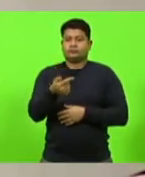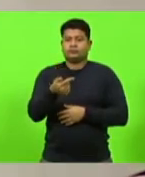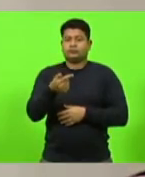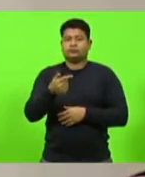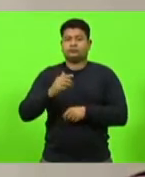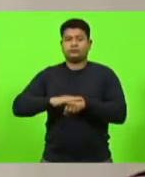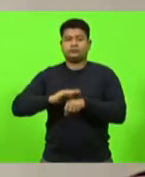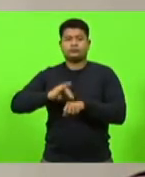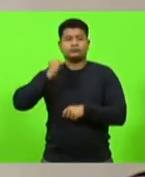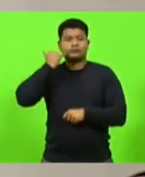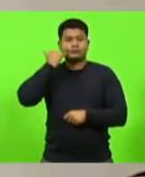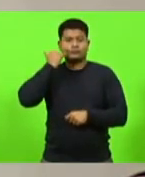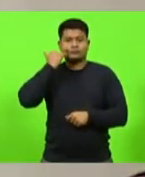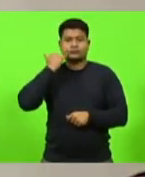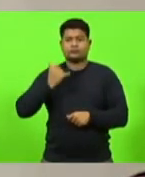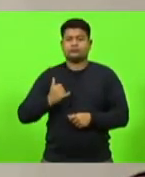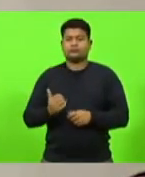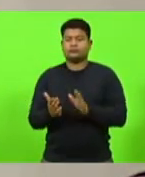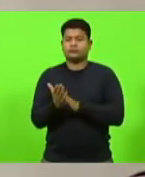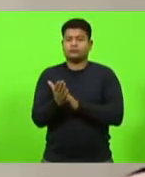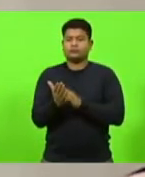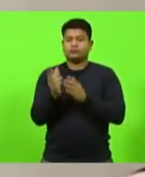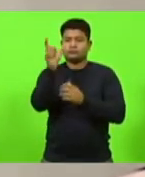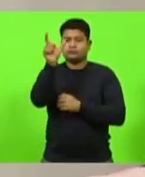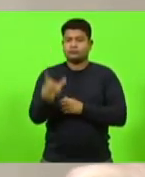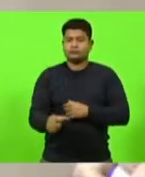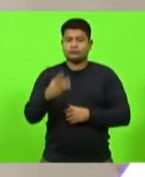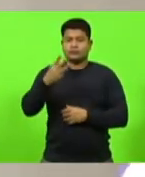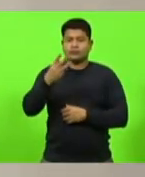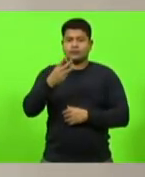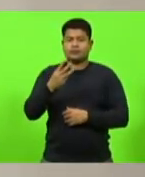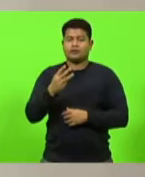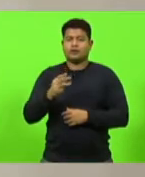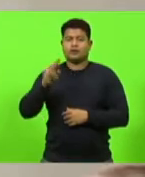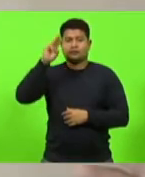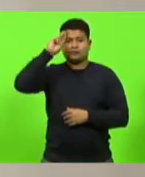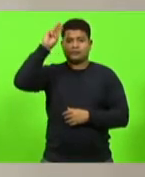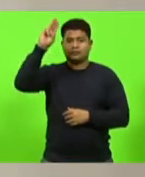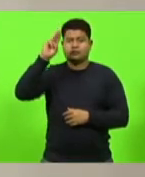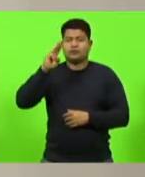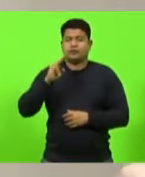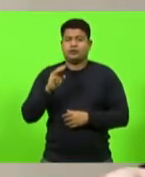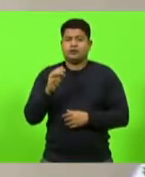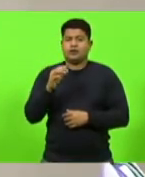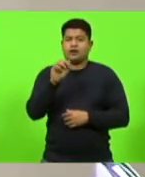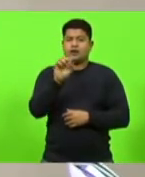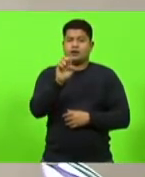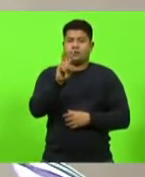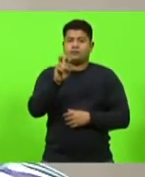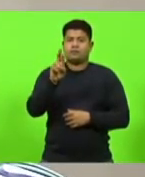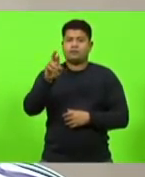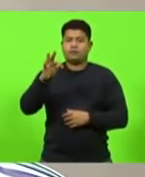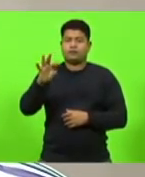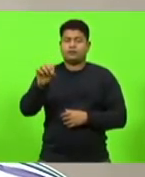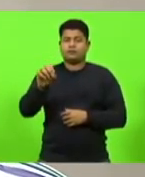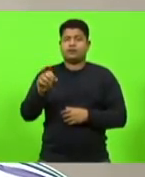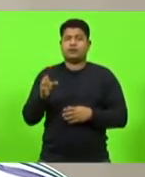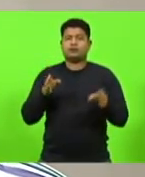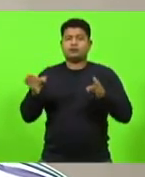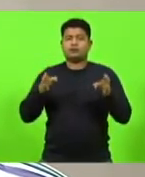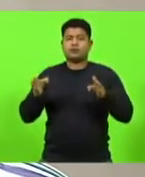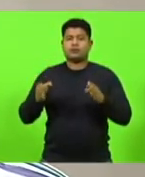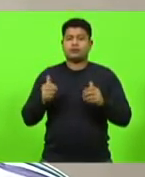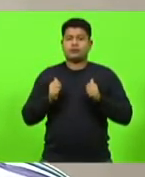Jessé Lopes, manifestando aplausos ao terceiro sargento Everton Vitorino Gomes, que em seu período de folga